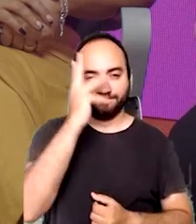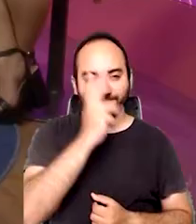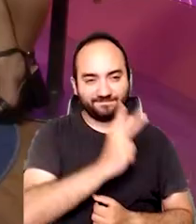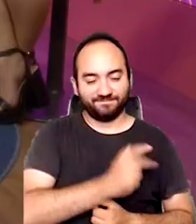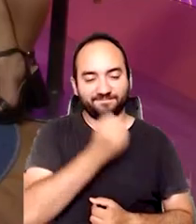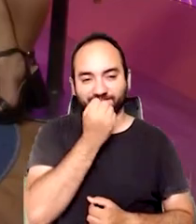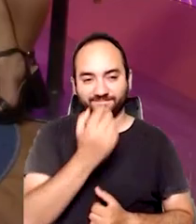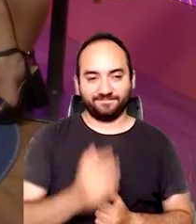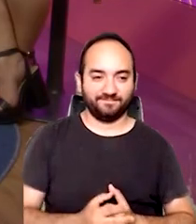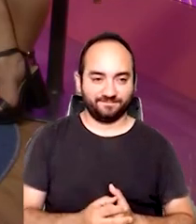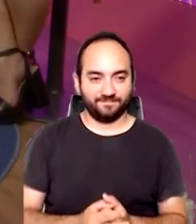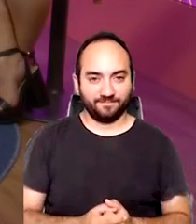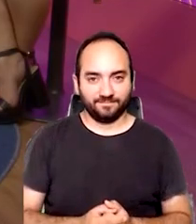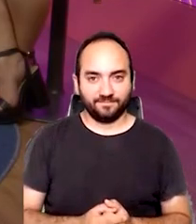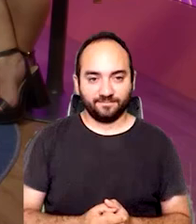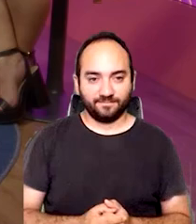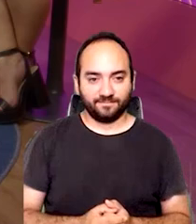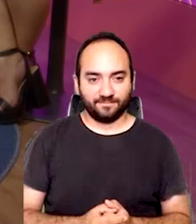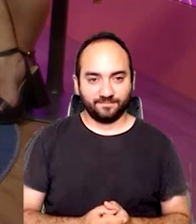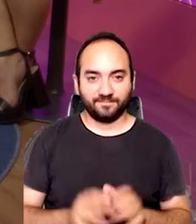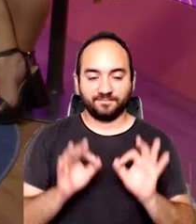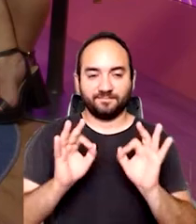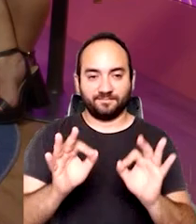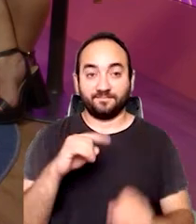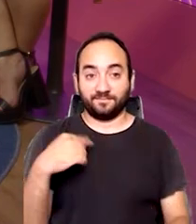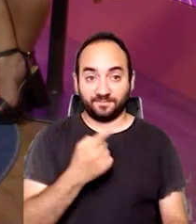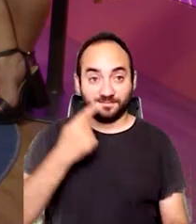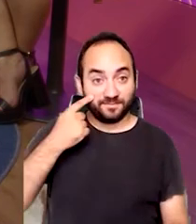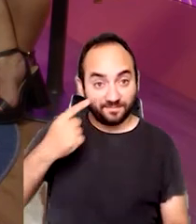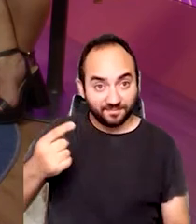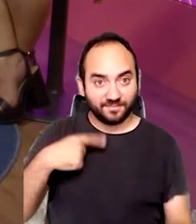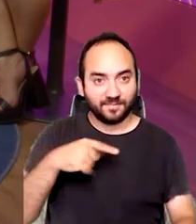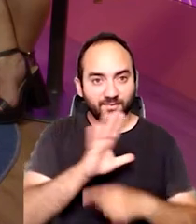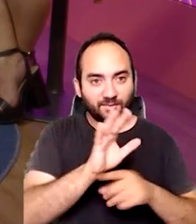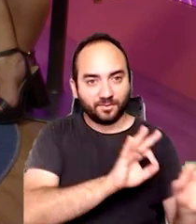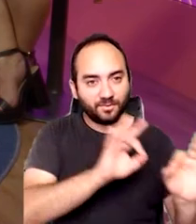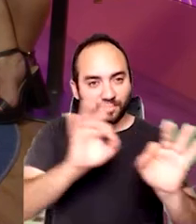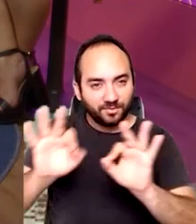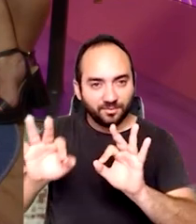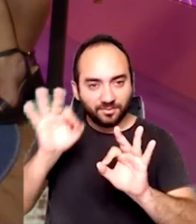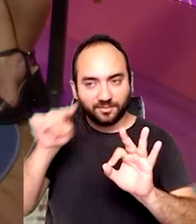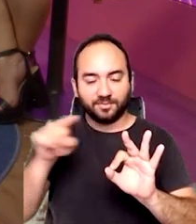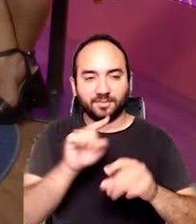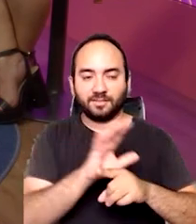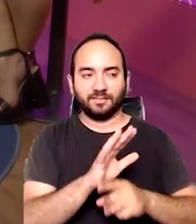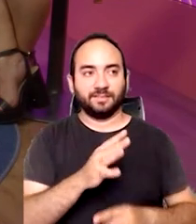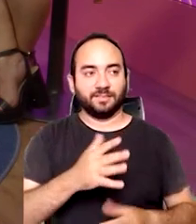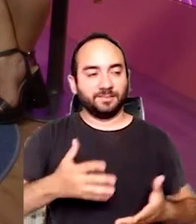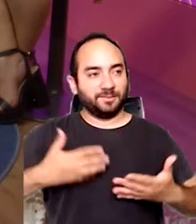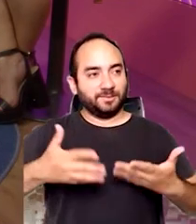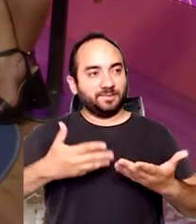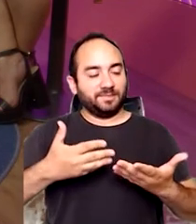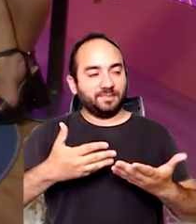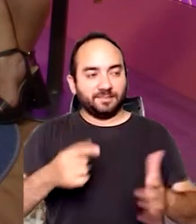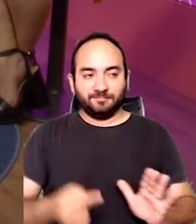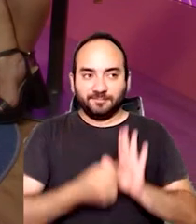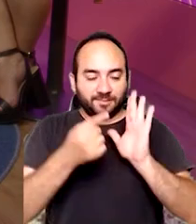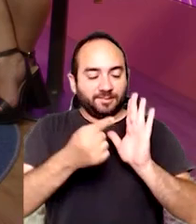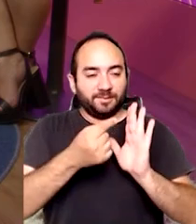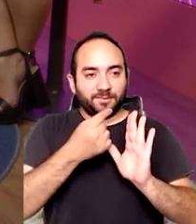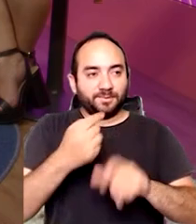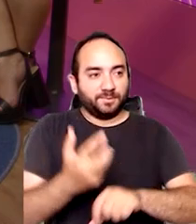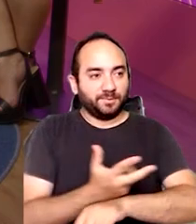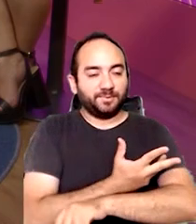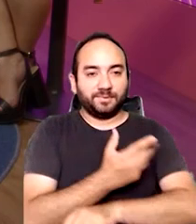que coisa linda com certeza quando nós assistimos o vídeo aí da caçamba ficamos